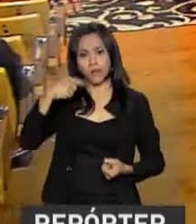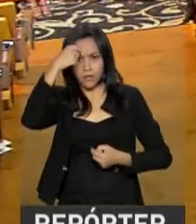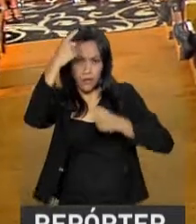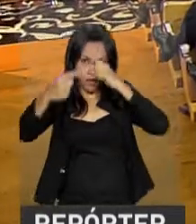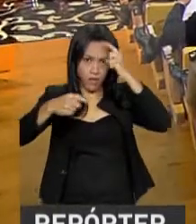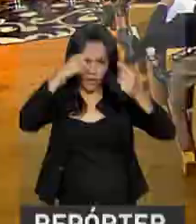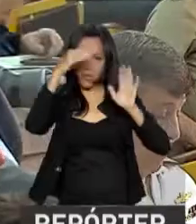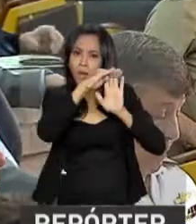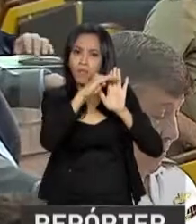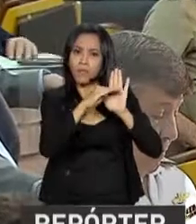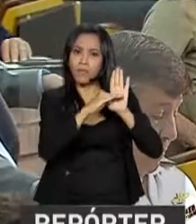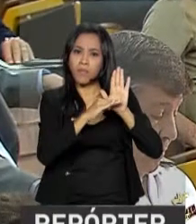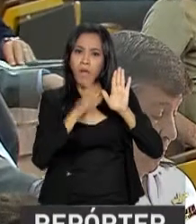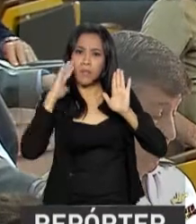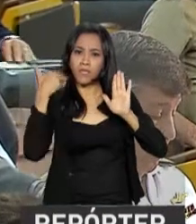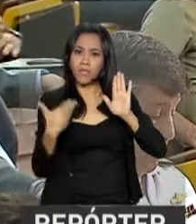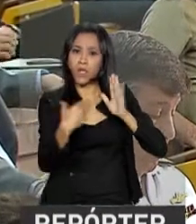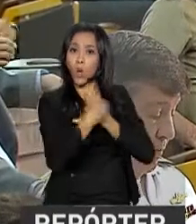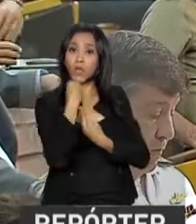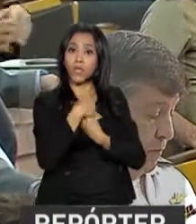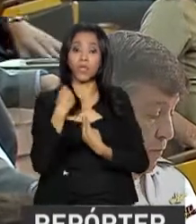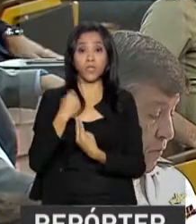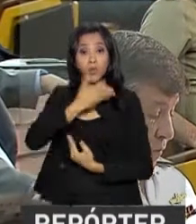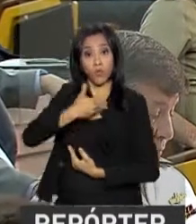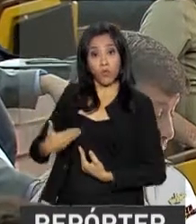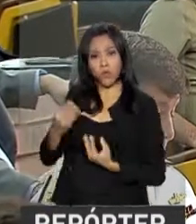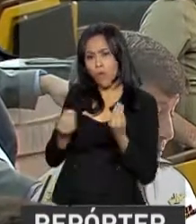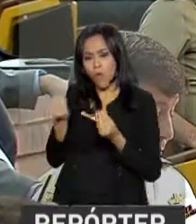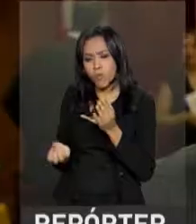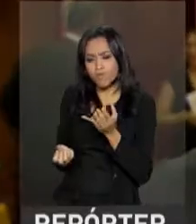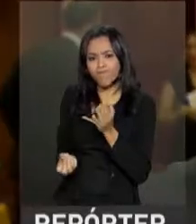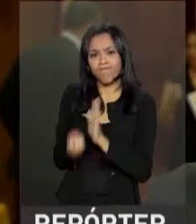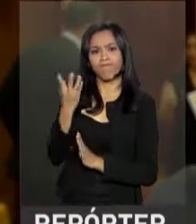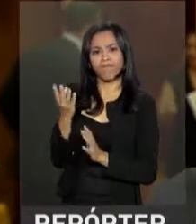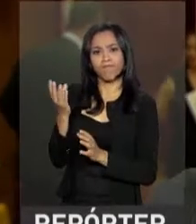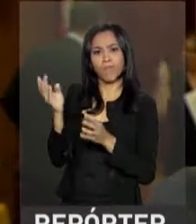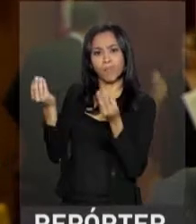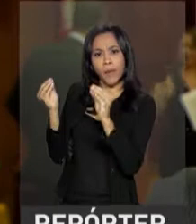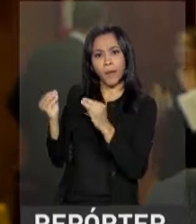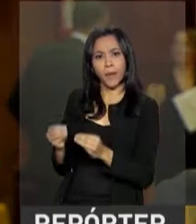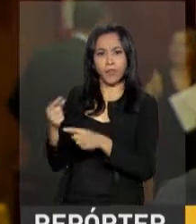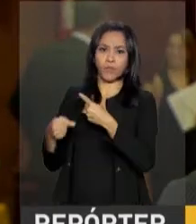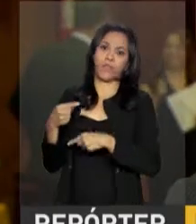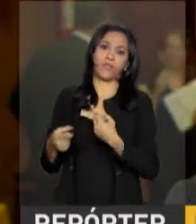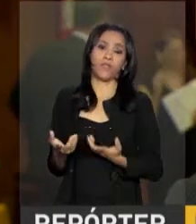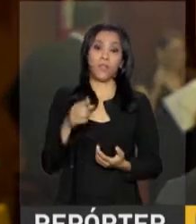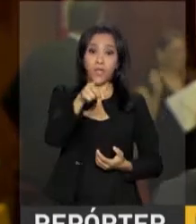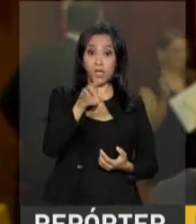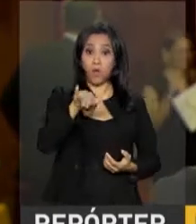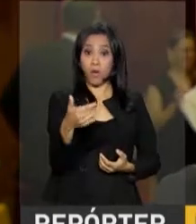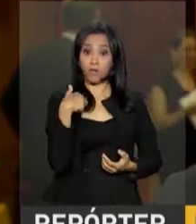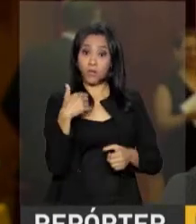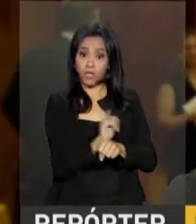no evento ajudam a direcionar o governo na adoção de políticas públicas. O nosso objetivo aqui, ao formular estratégias de Estado,